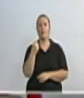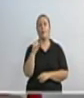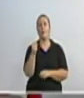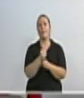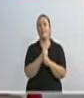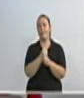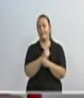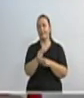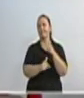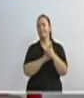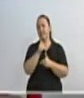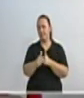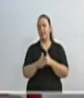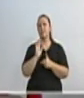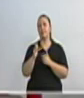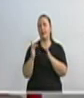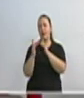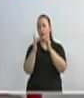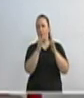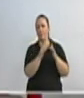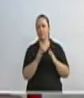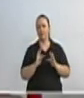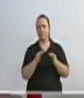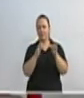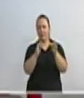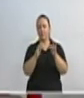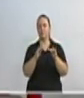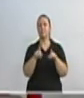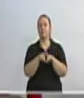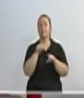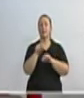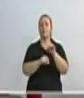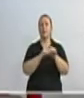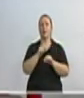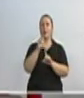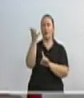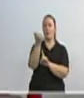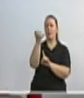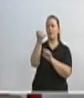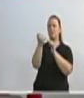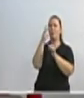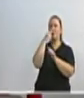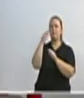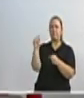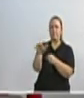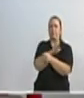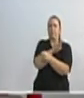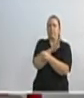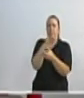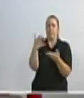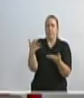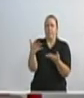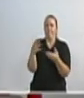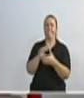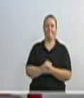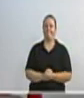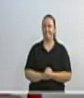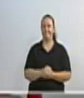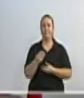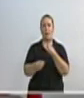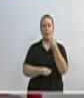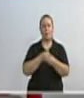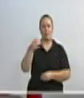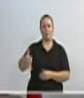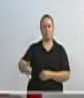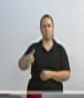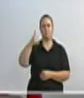tive muito contato com técnicos das operadoras, é o que? É o saturamento das antenas que aqui estão. É inadmissível um telefone que ele